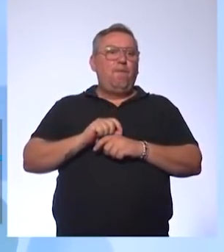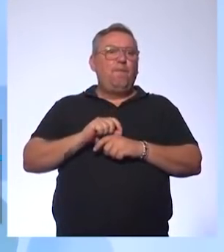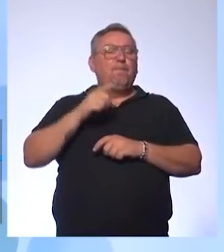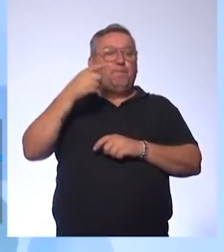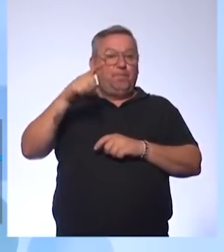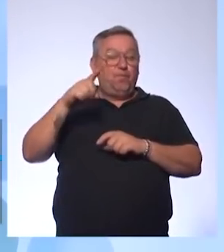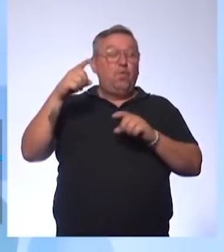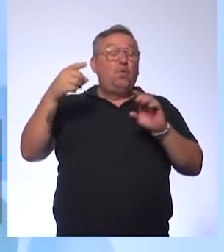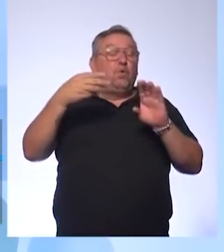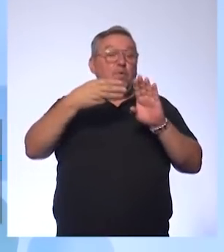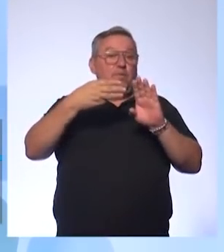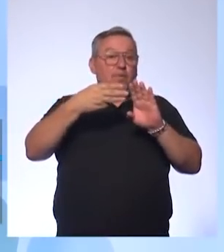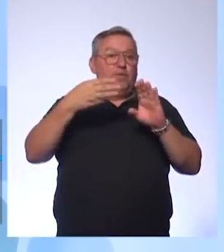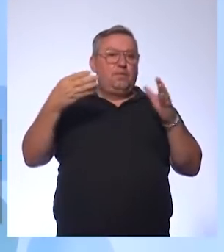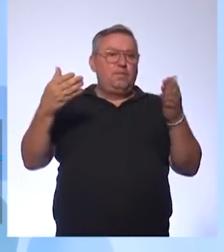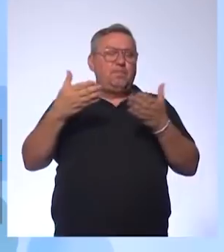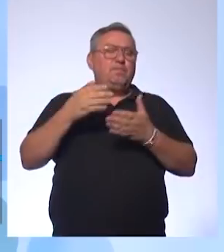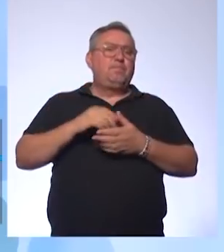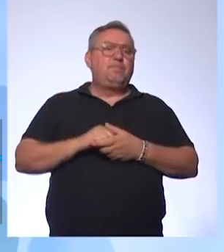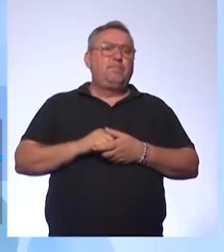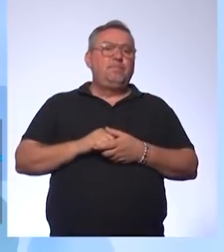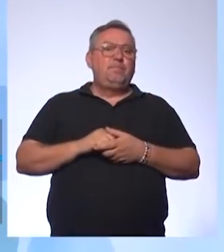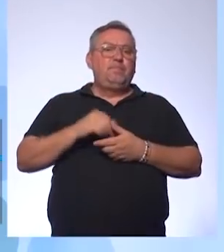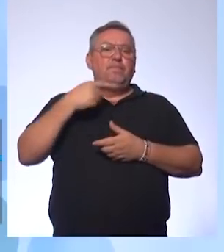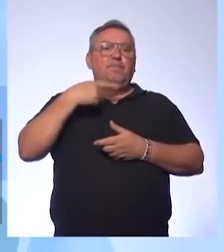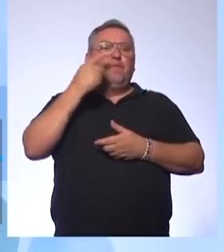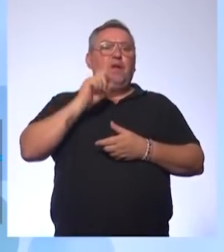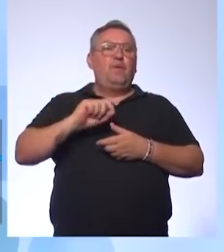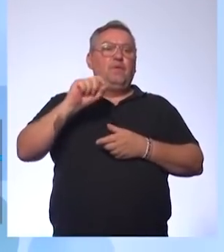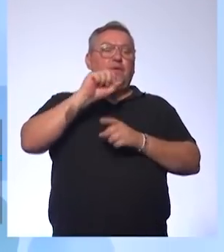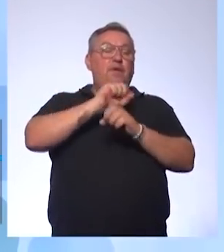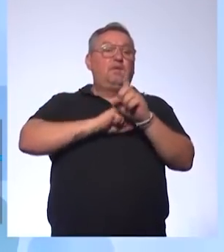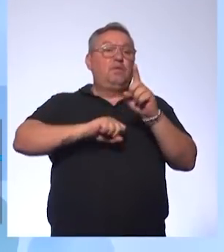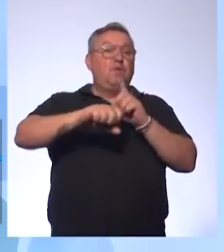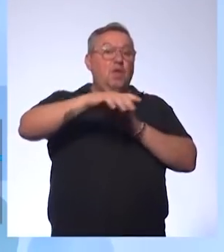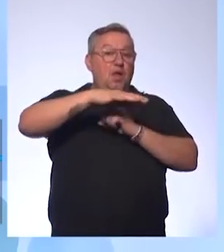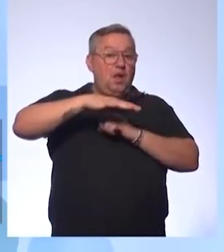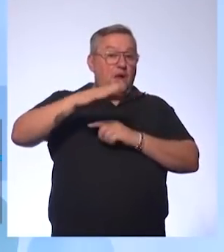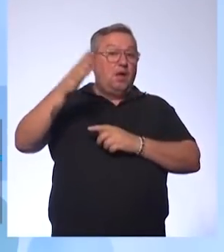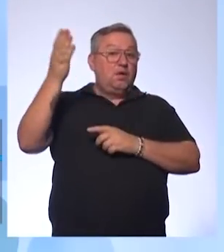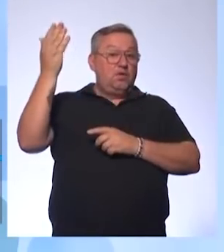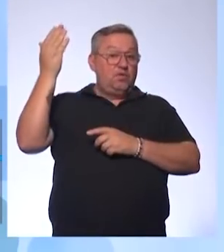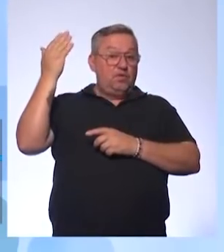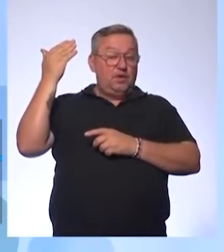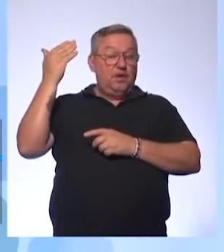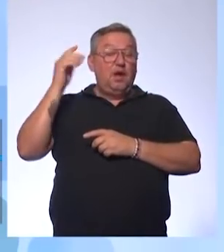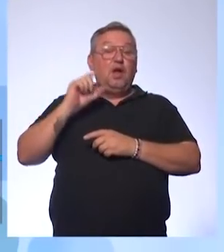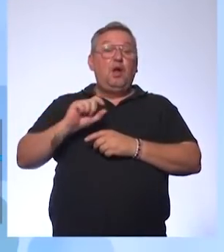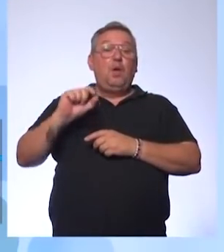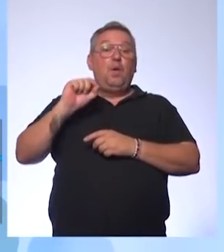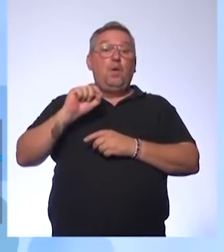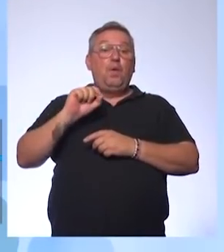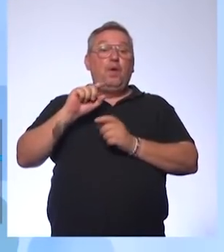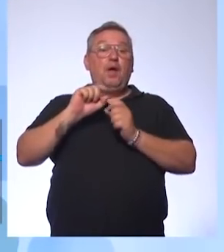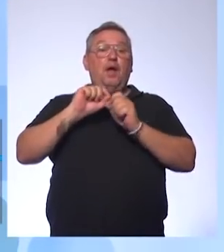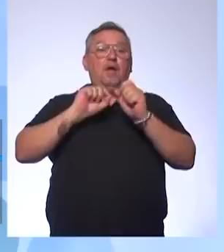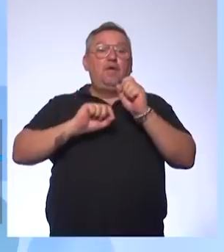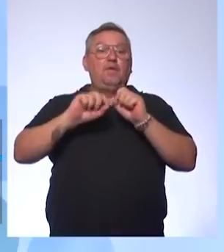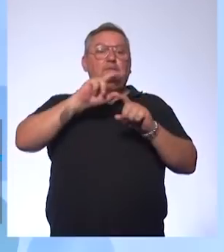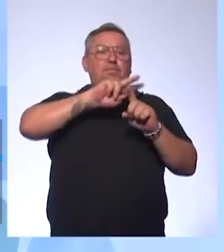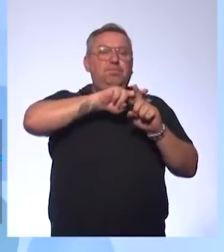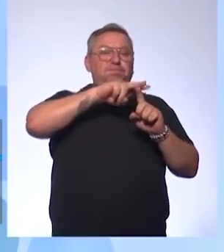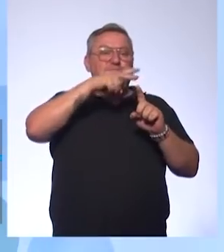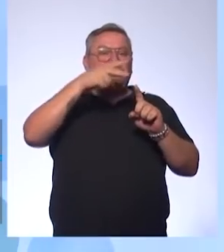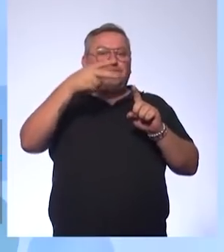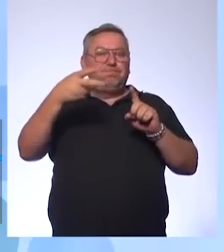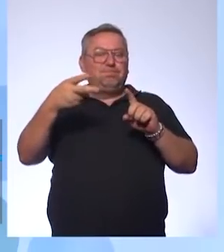último bimestre, aliás, durante o último bimestre, falamos das sociedades antigas. E aí, nós fizemos uma transição para o